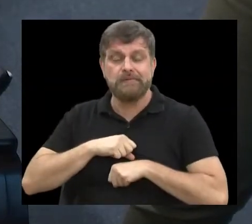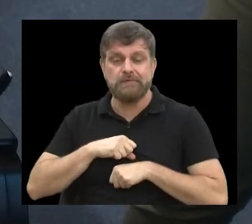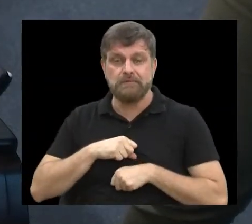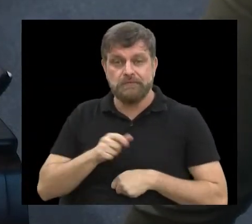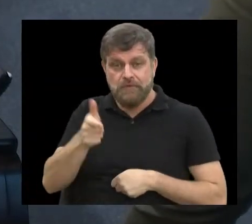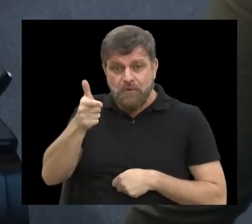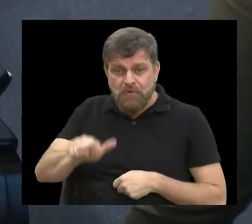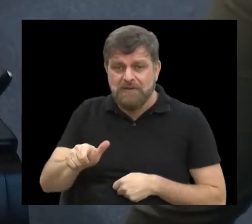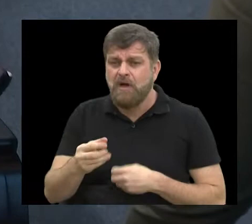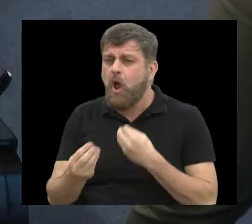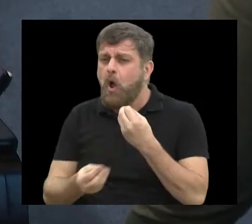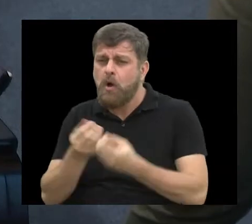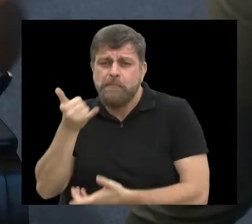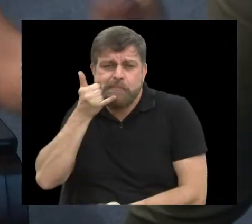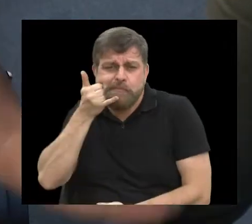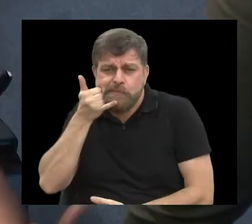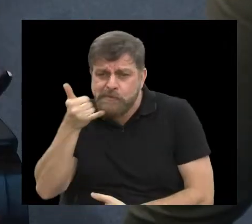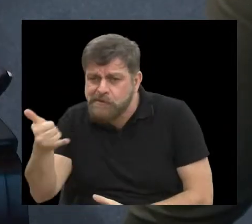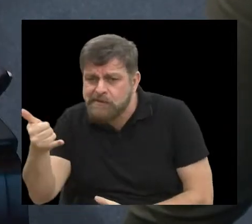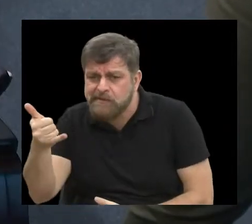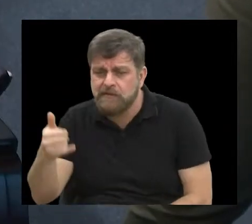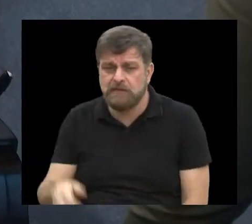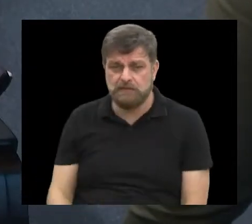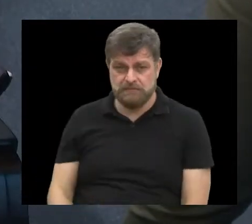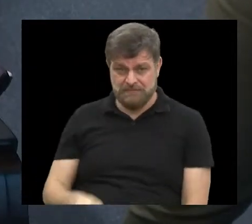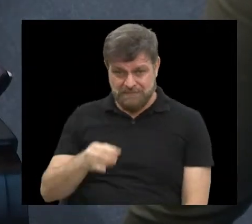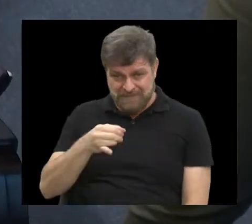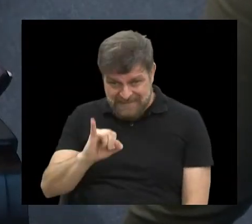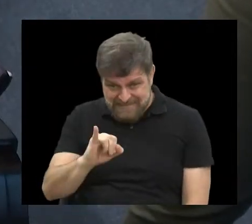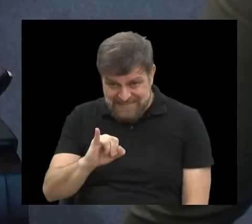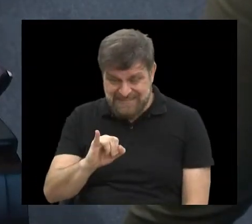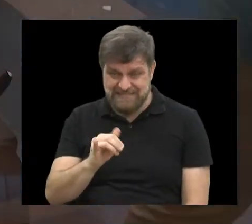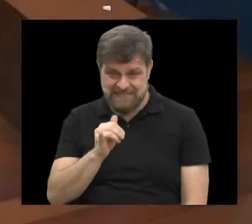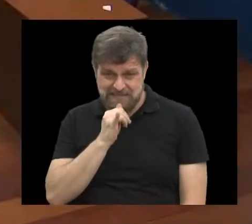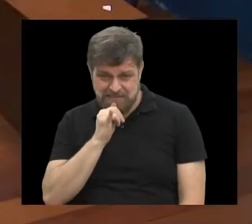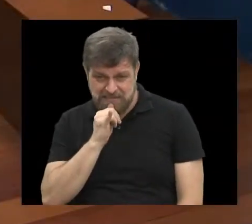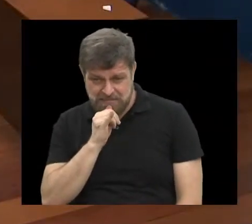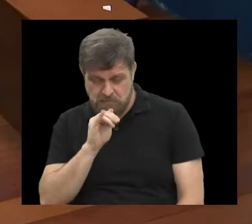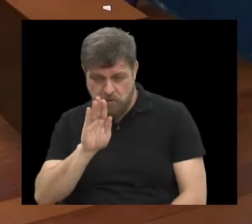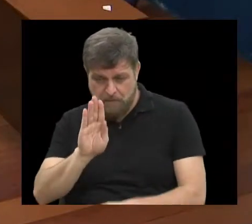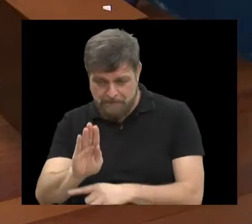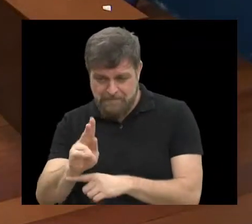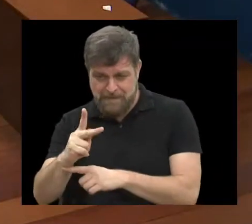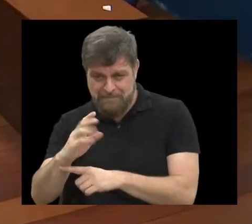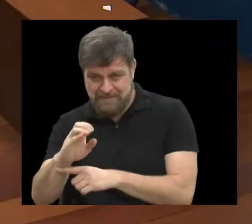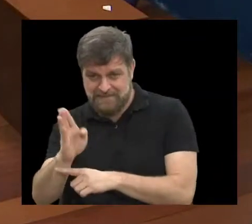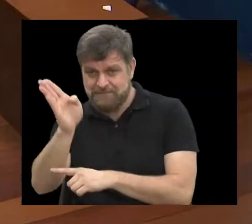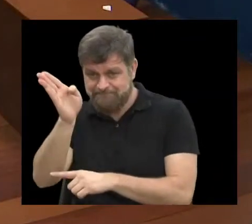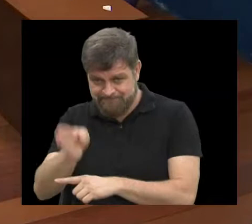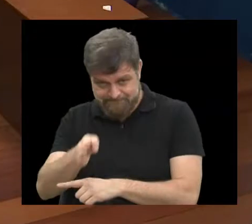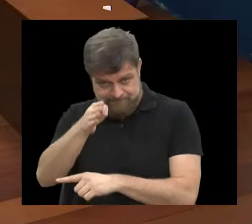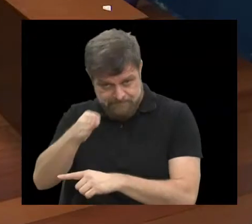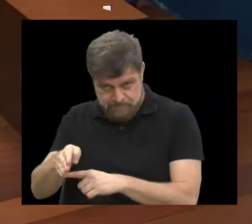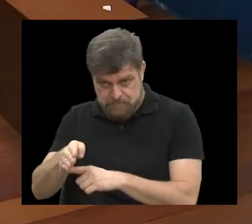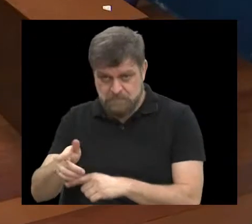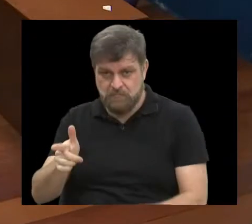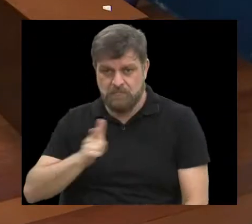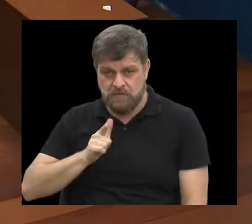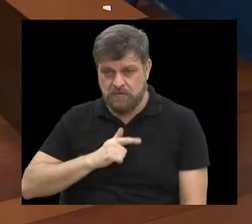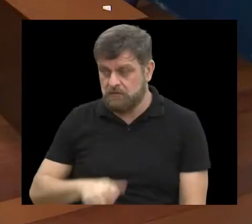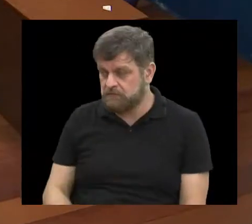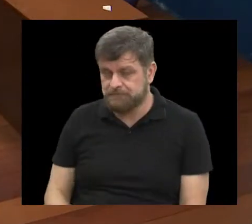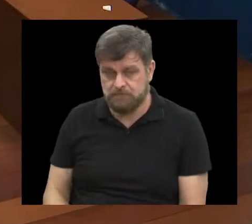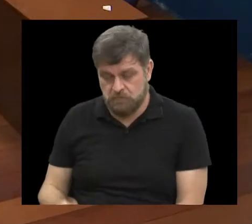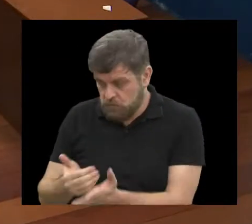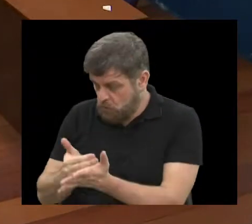uma ligação resolve, ele volta todo aquele processo? Se por acaso o benefício foi cessado, né, superou as condições que